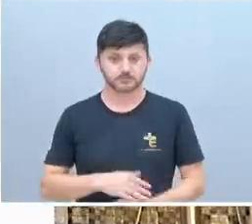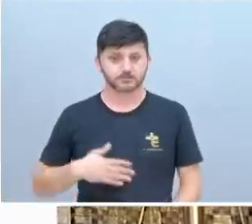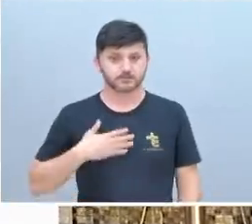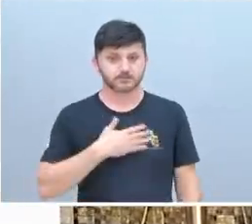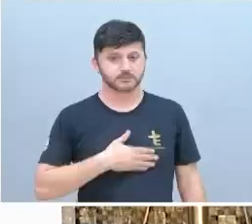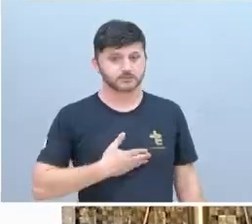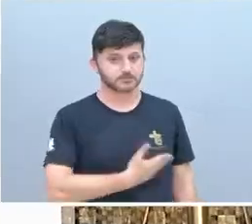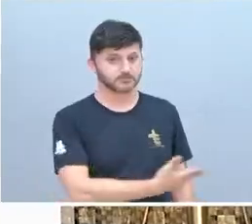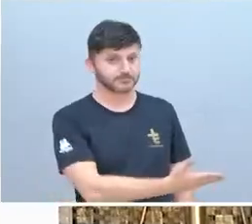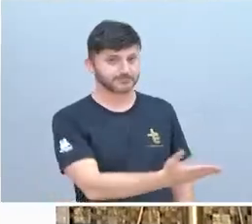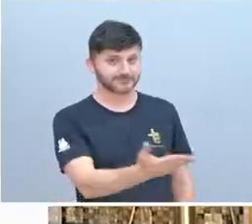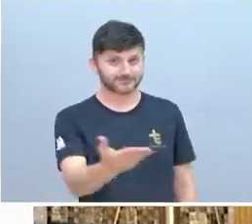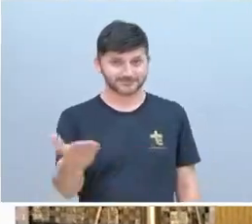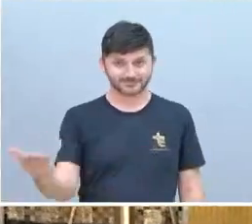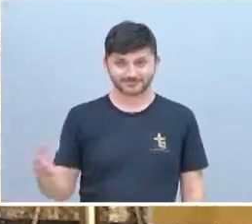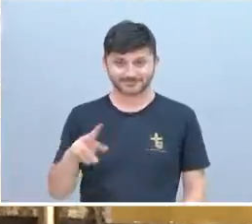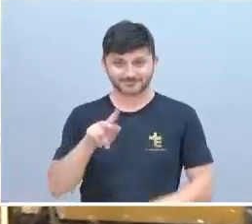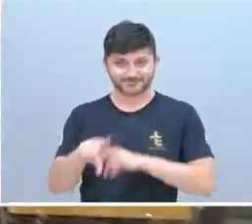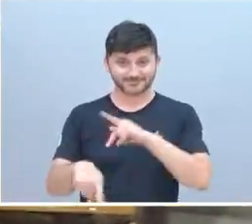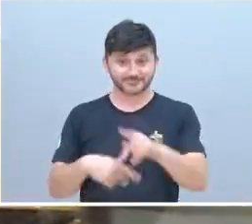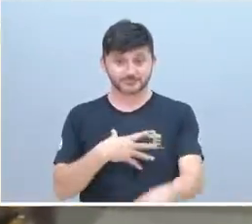Queridos filhos e filhas,